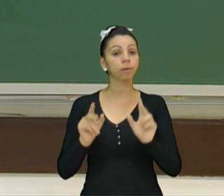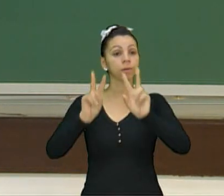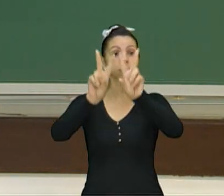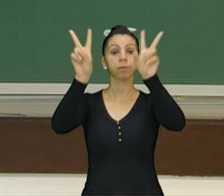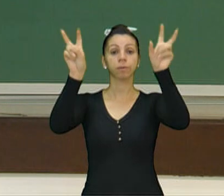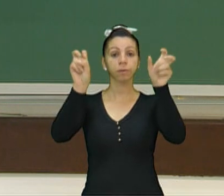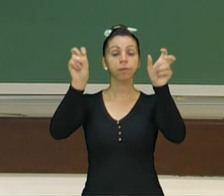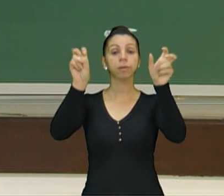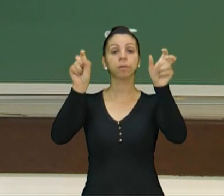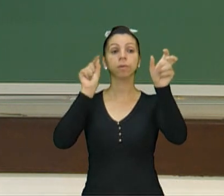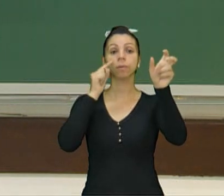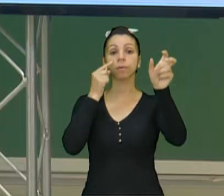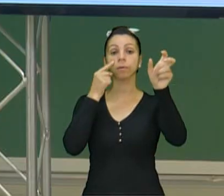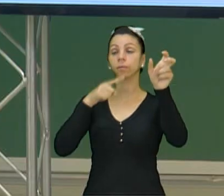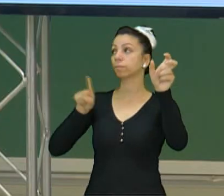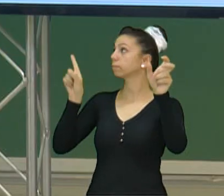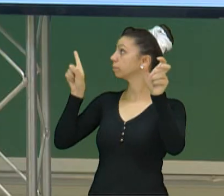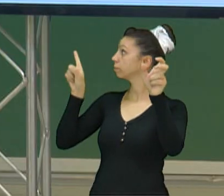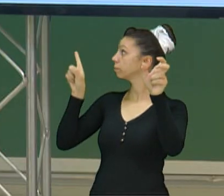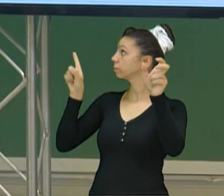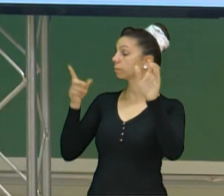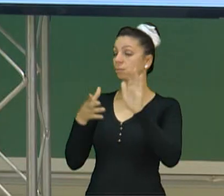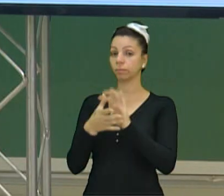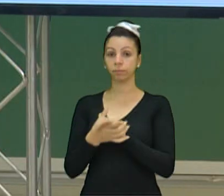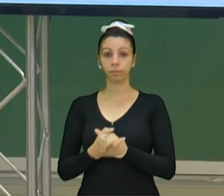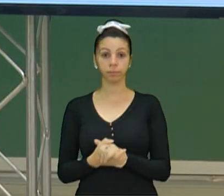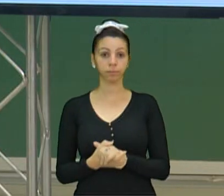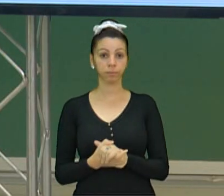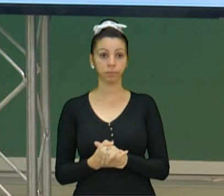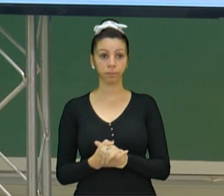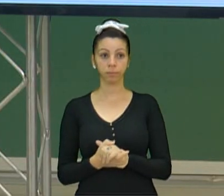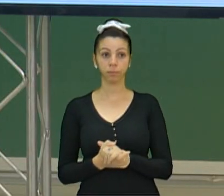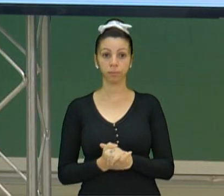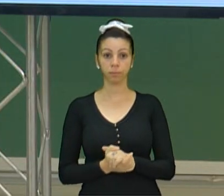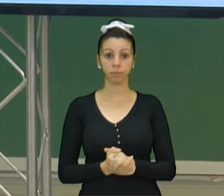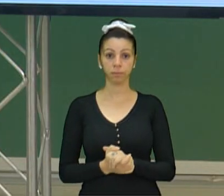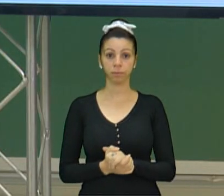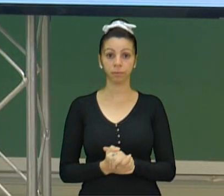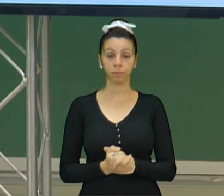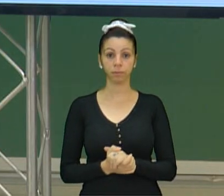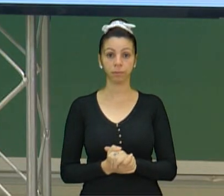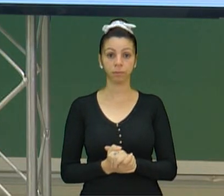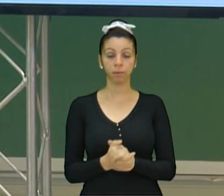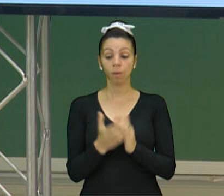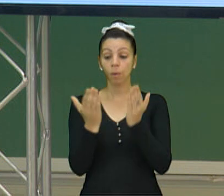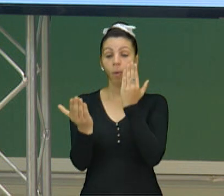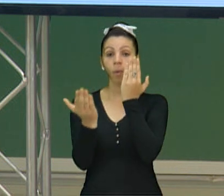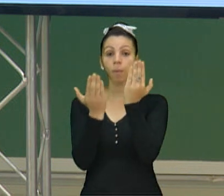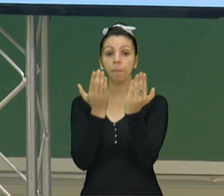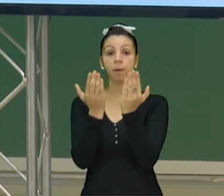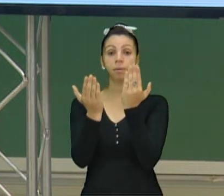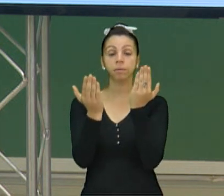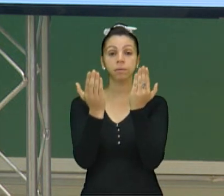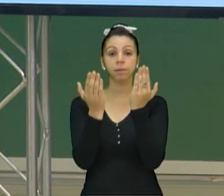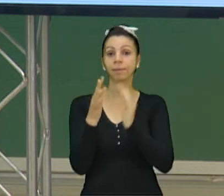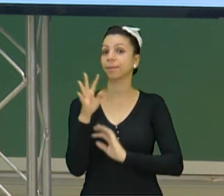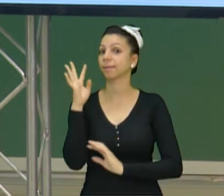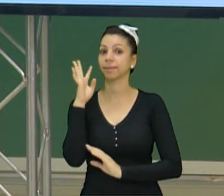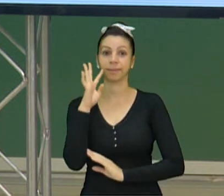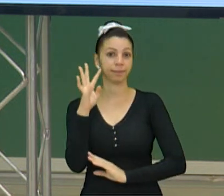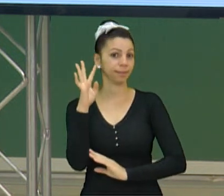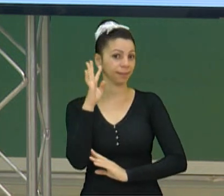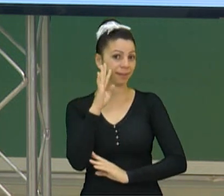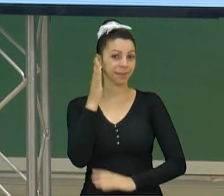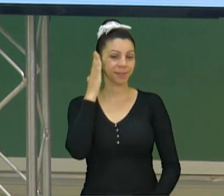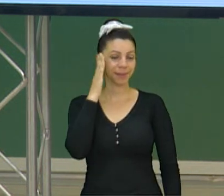aula é justamente esse daqui, Comparatives. Nice to know about it. Comparativos. Que legal saber sobre